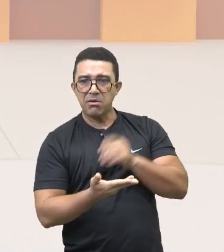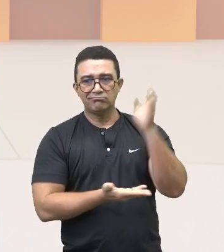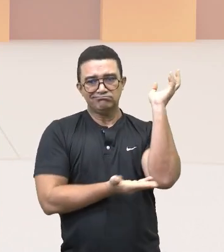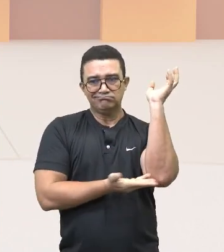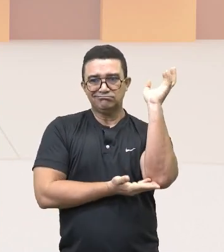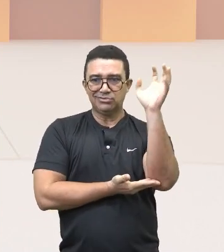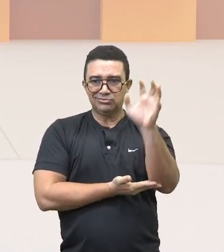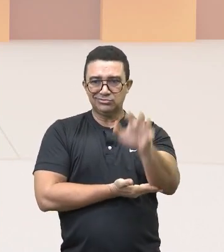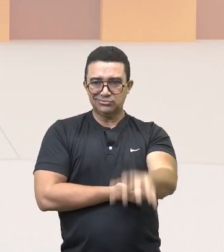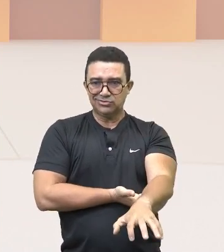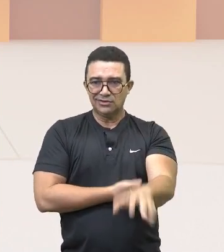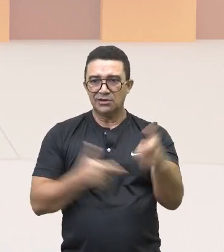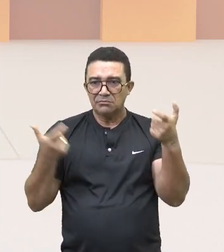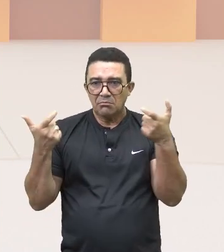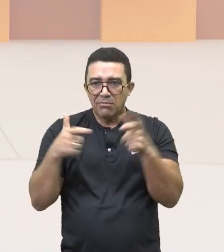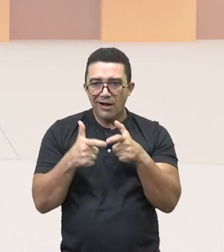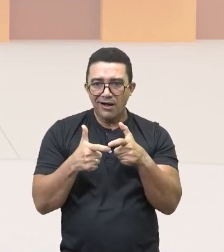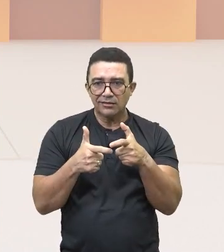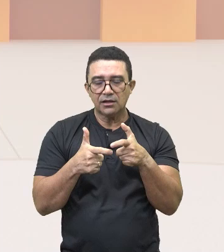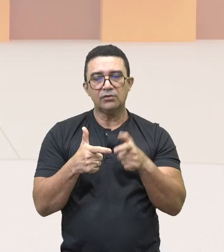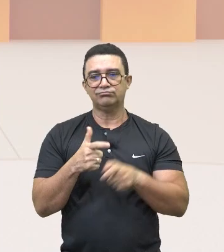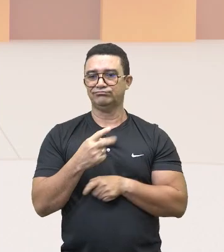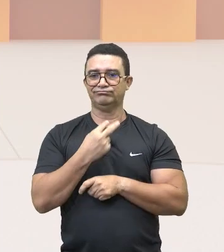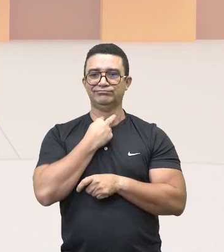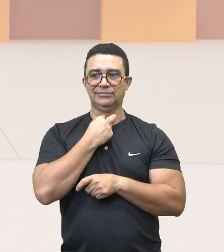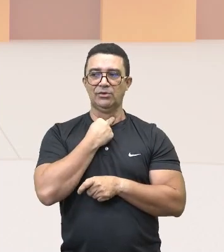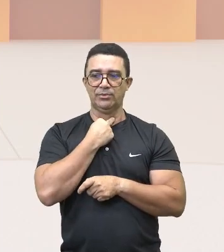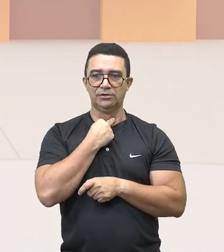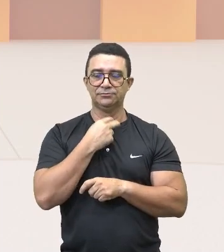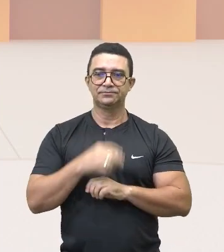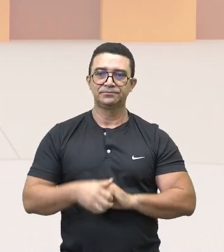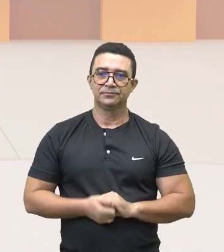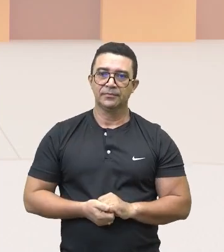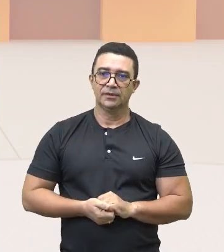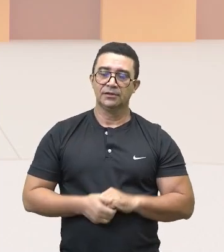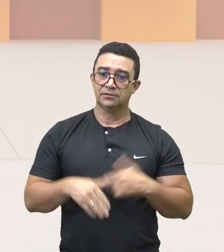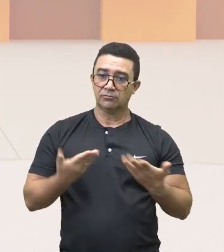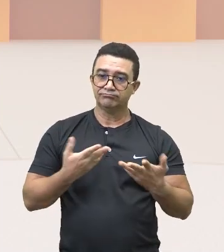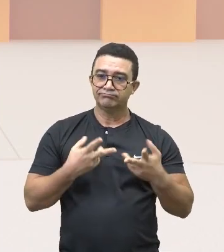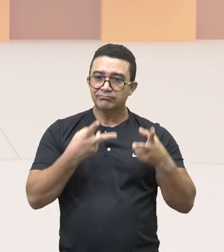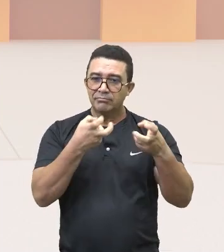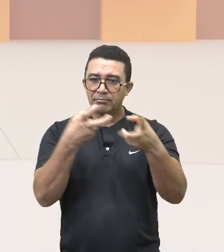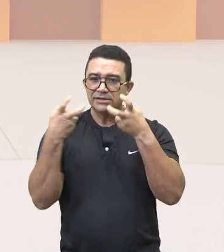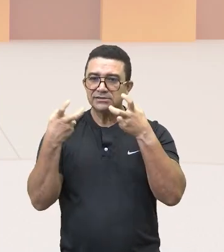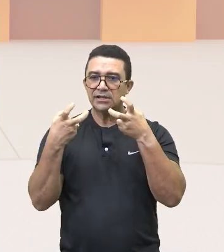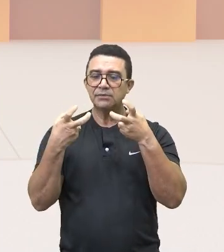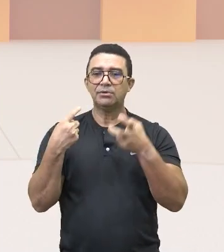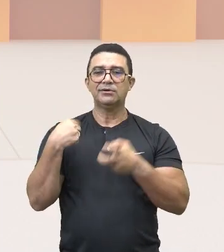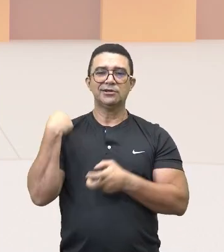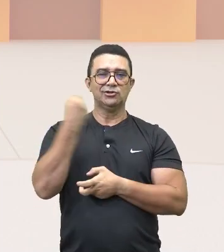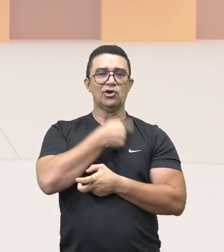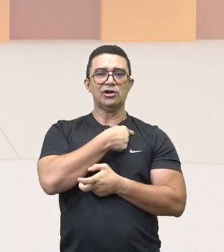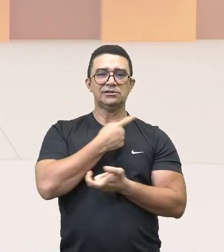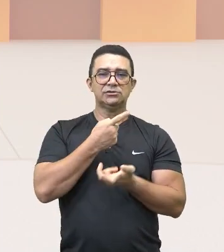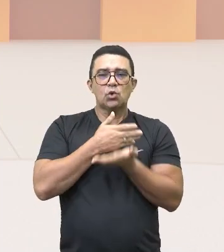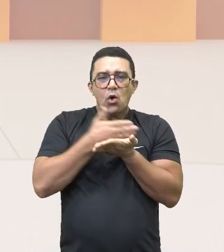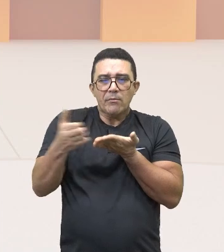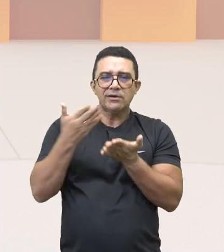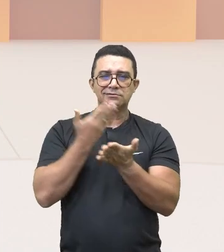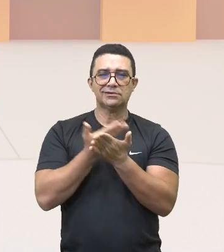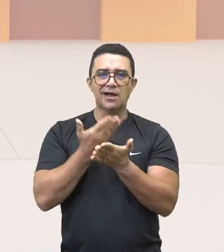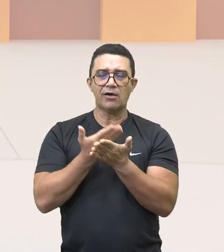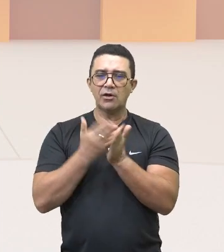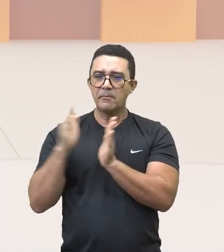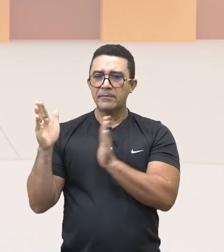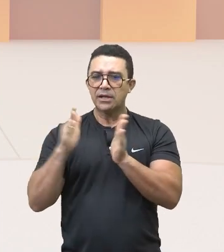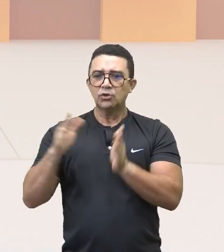ali, inclusive em áreas desmatadas também, uma preocupação nesse sentido. Então observem que a gente viu desde lá do começo da aula, pegando no